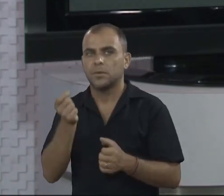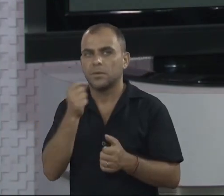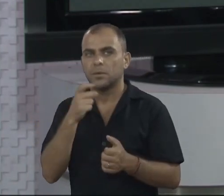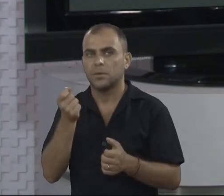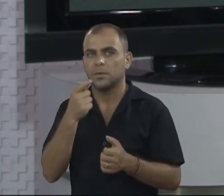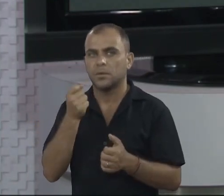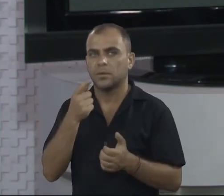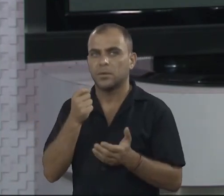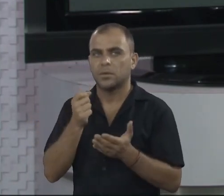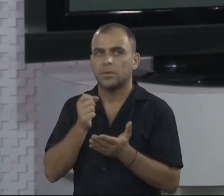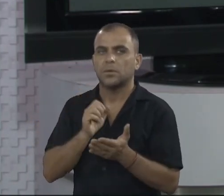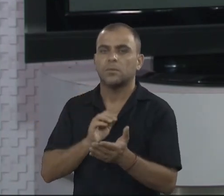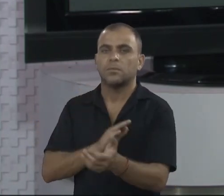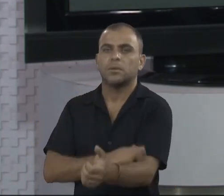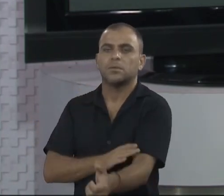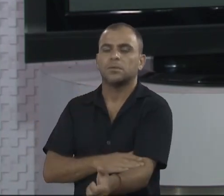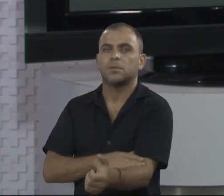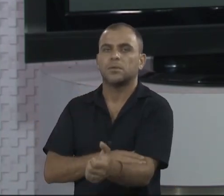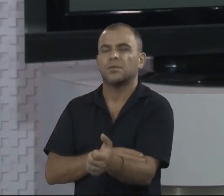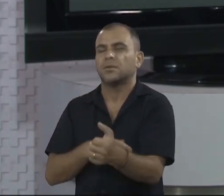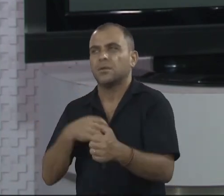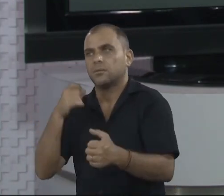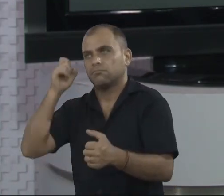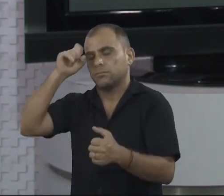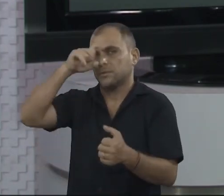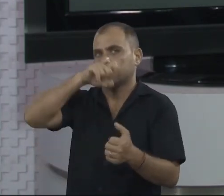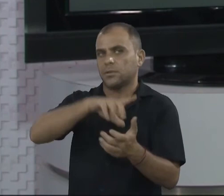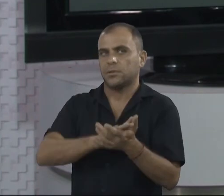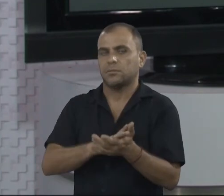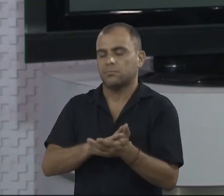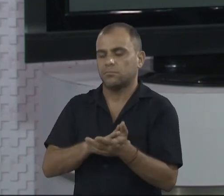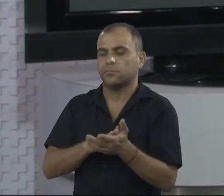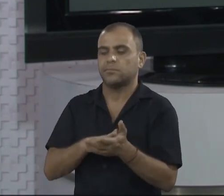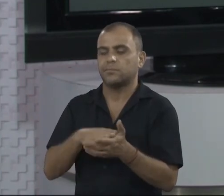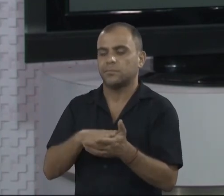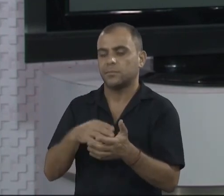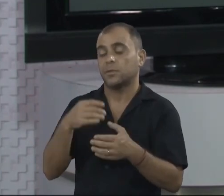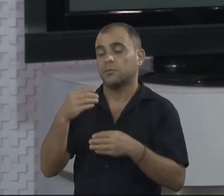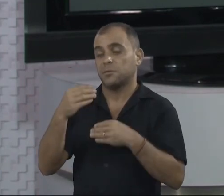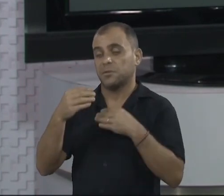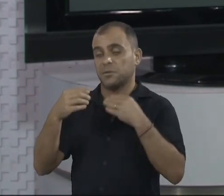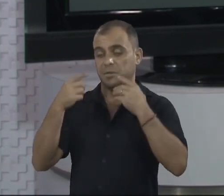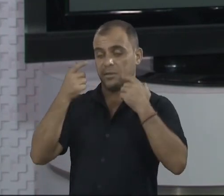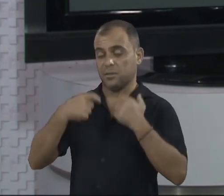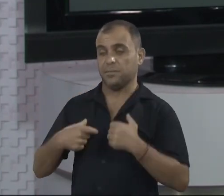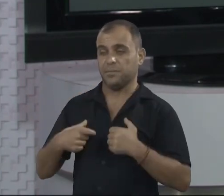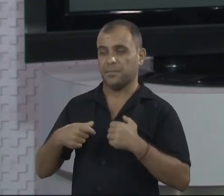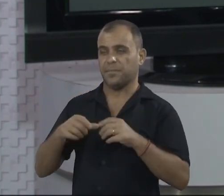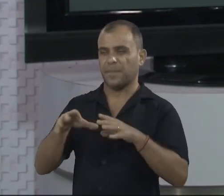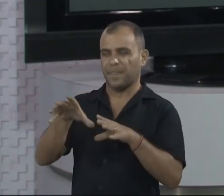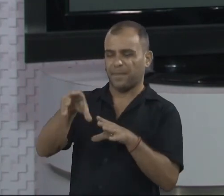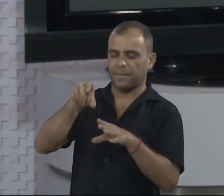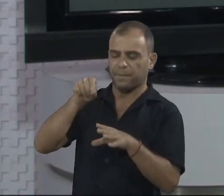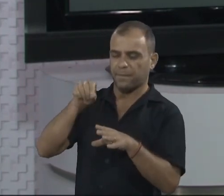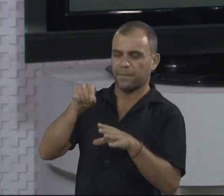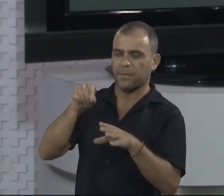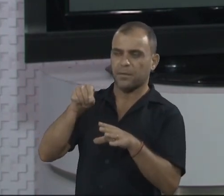possuem cal na sua composição e ela é corrosiva. E isso vai danificar todas as vias aéreas, né,